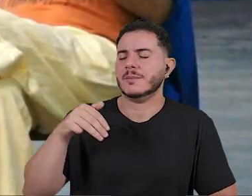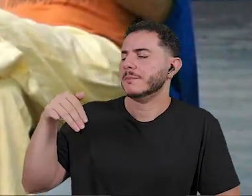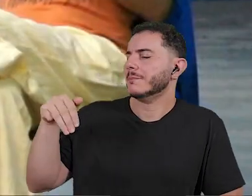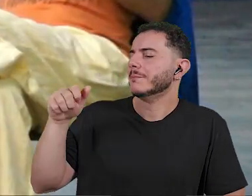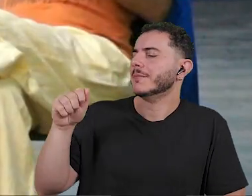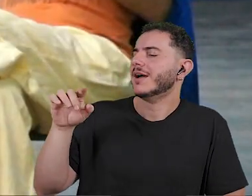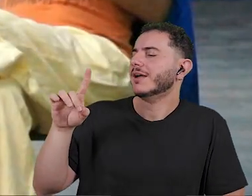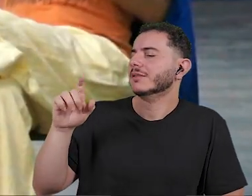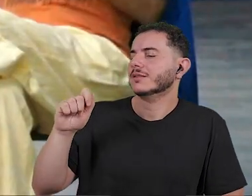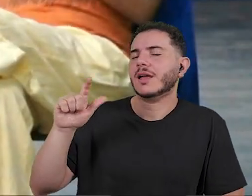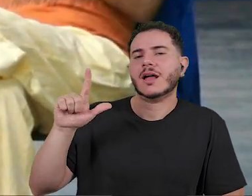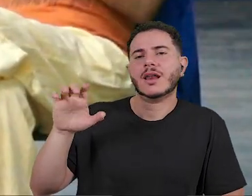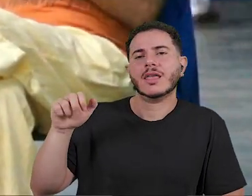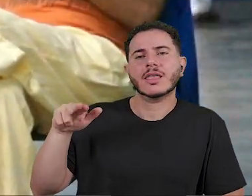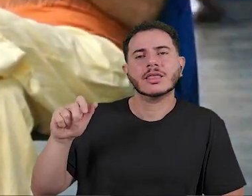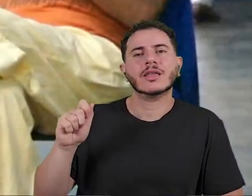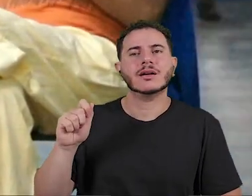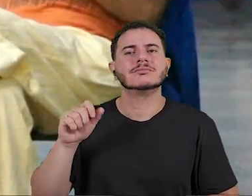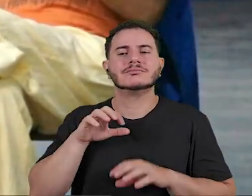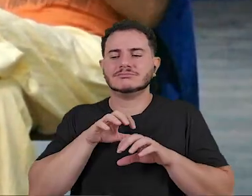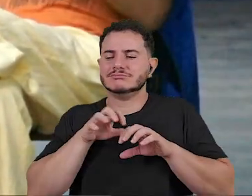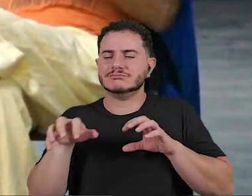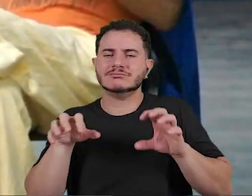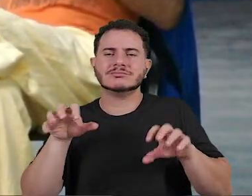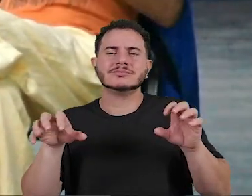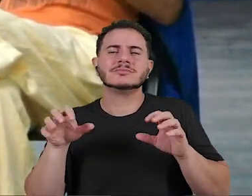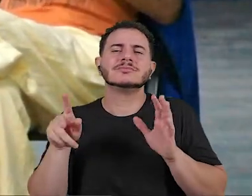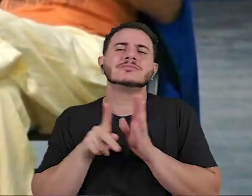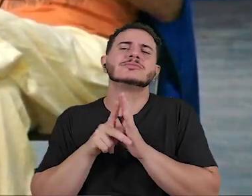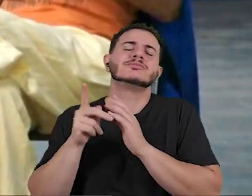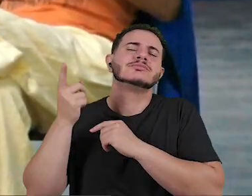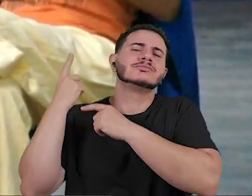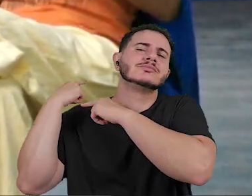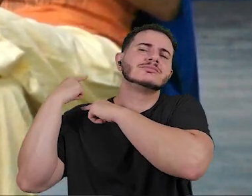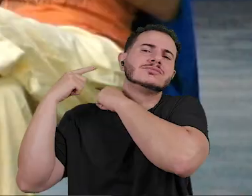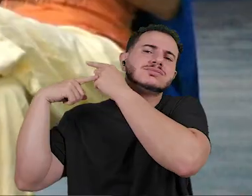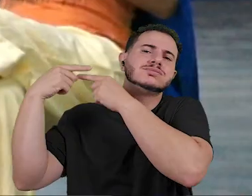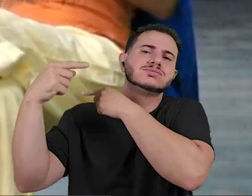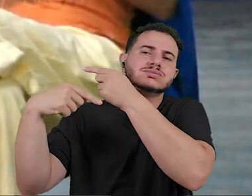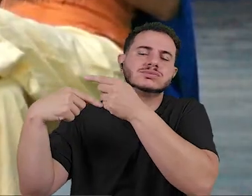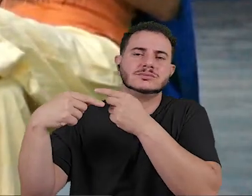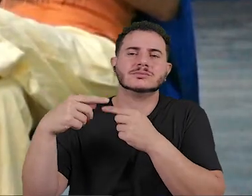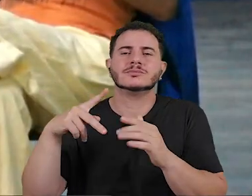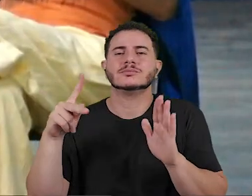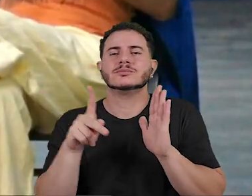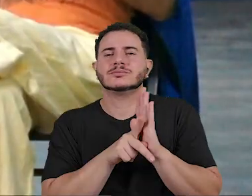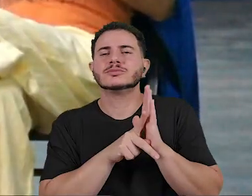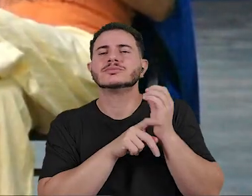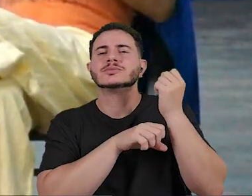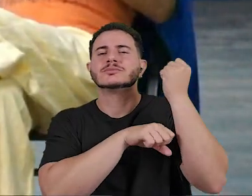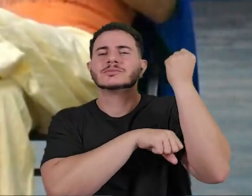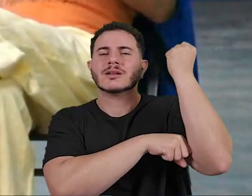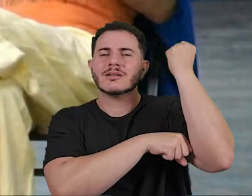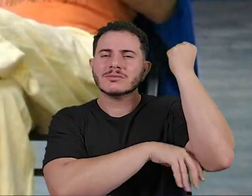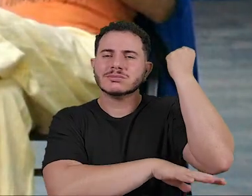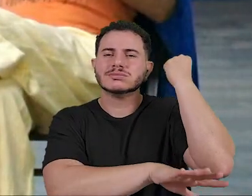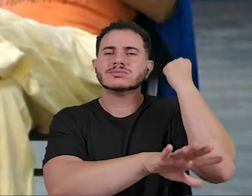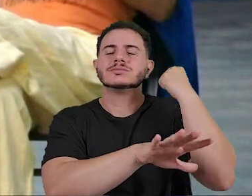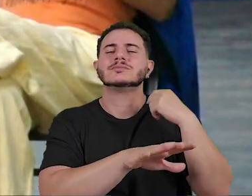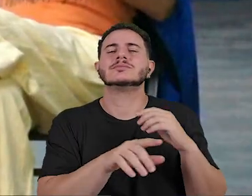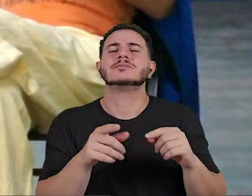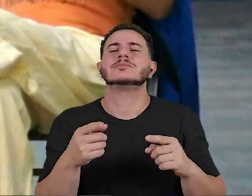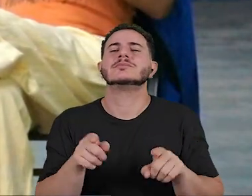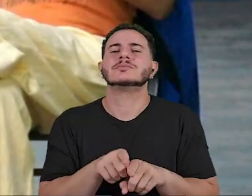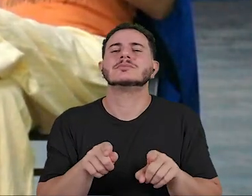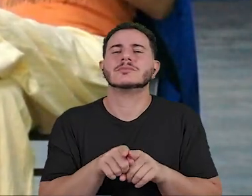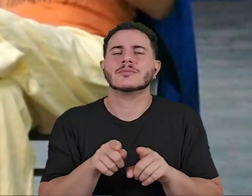ancestrais, nagô, raízes, Ação Xalá, nagô. O povo nagô chegou a